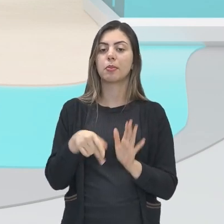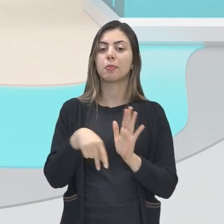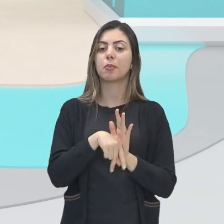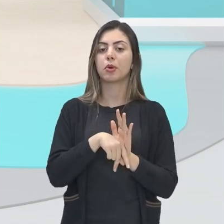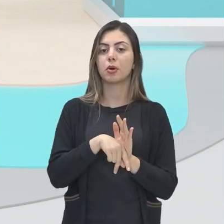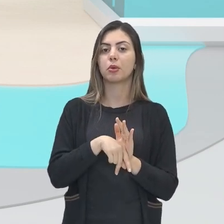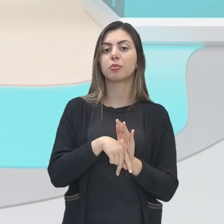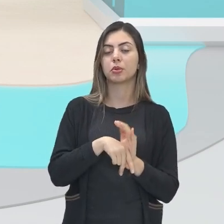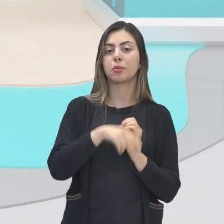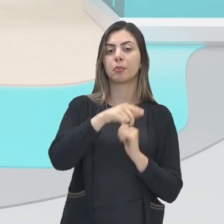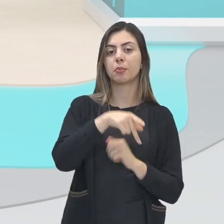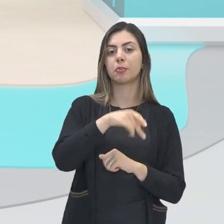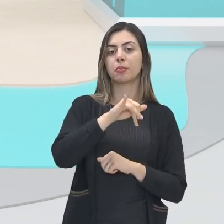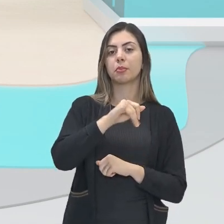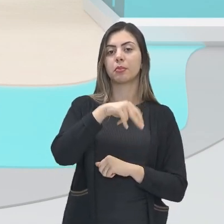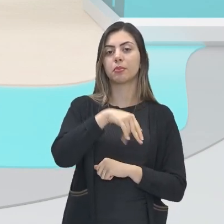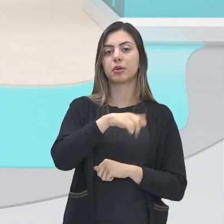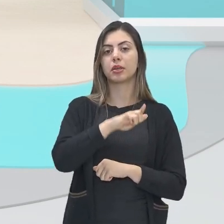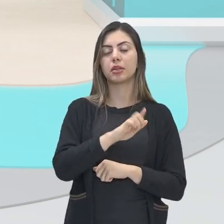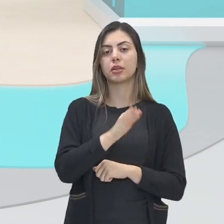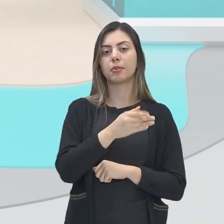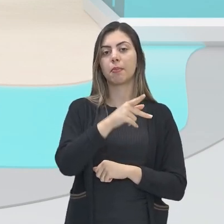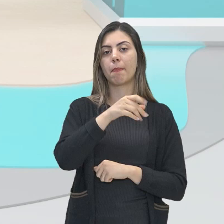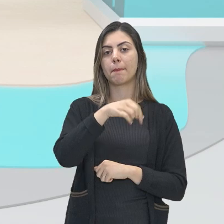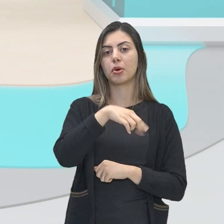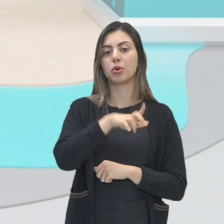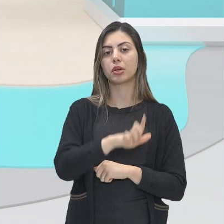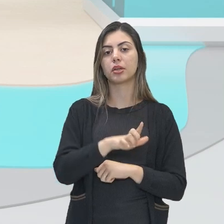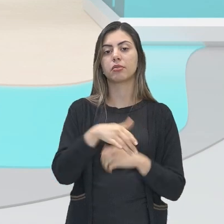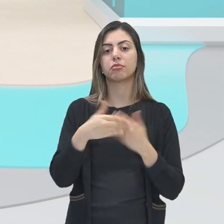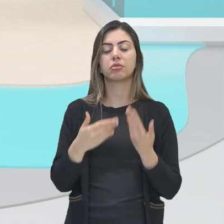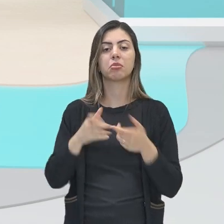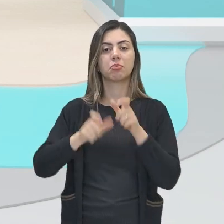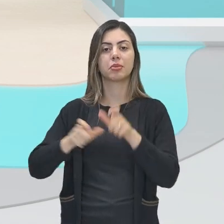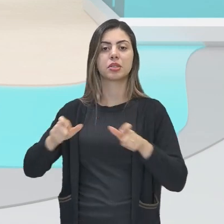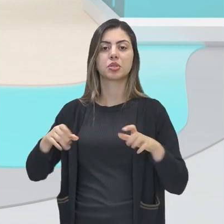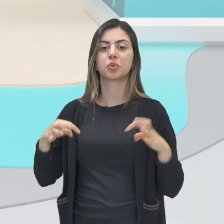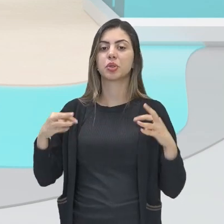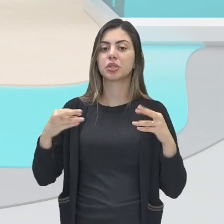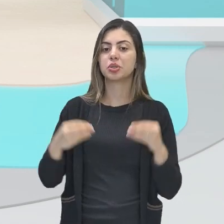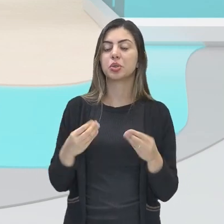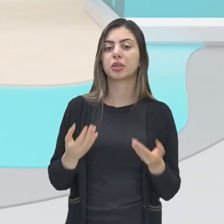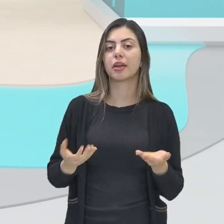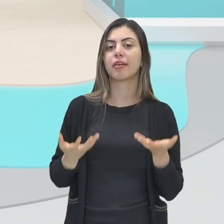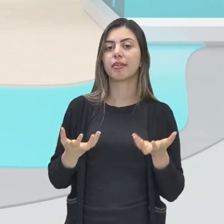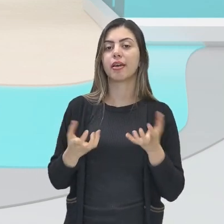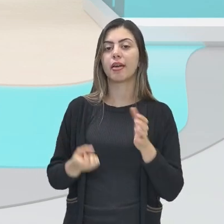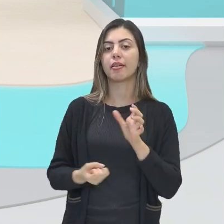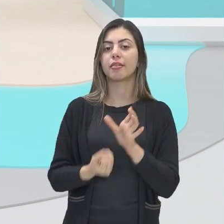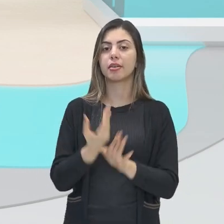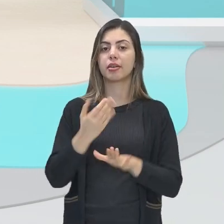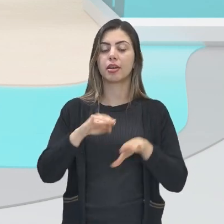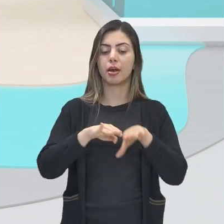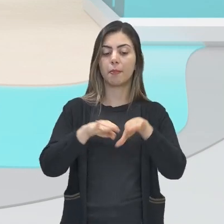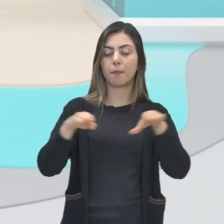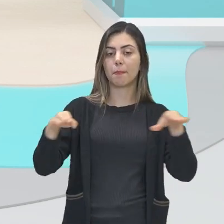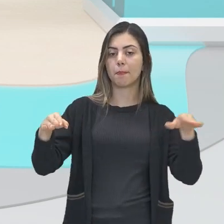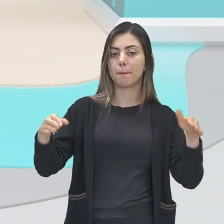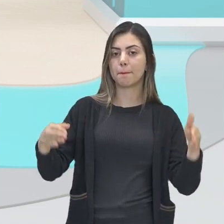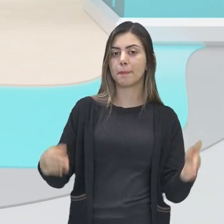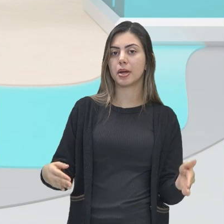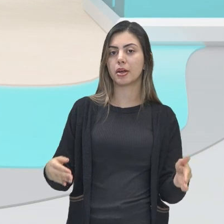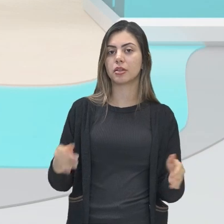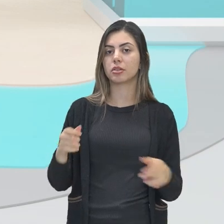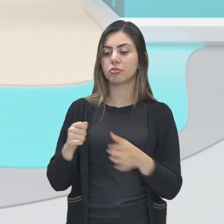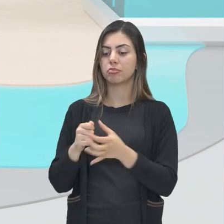de ping-pong. Então todo mundo que quisesse criar uma mesa, quisesse uma raquete,